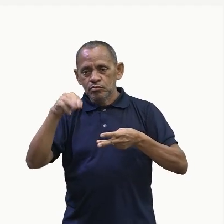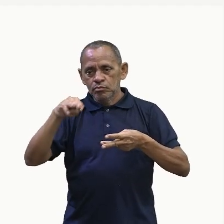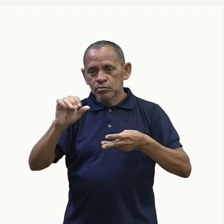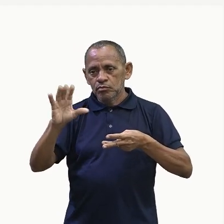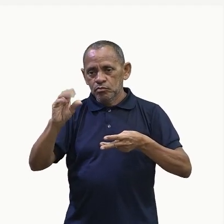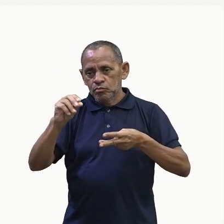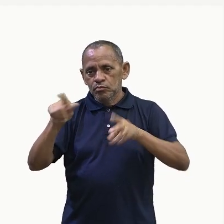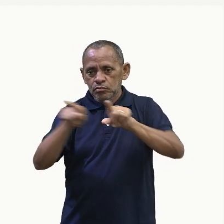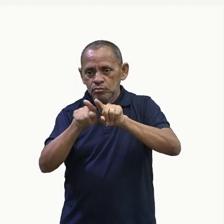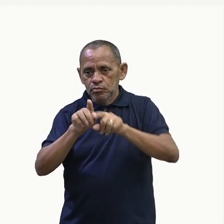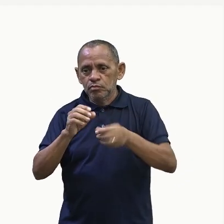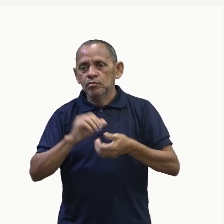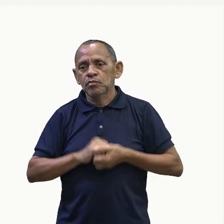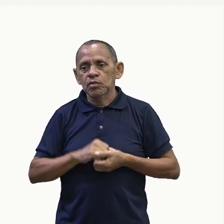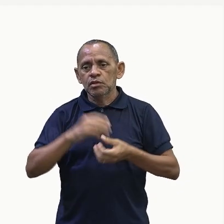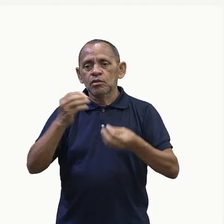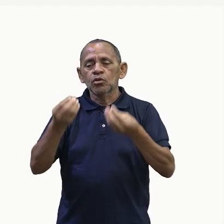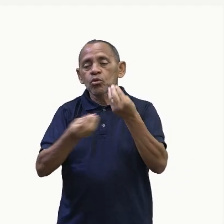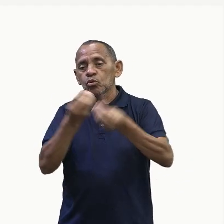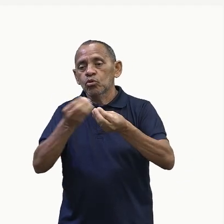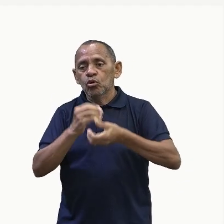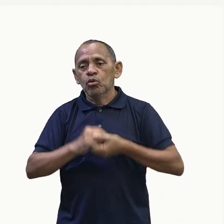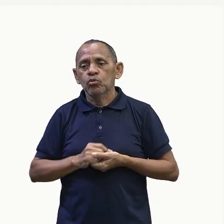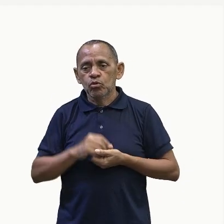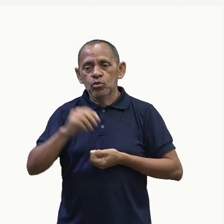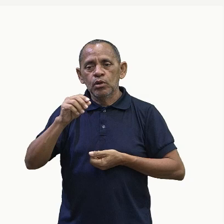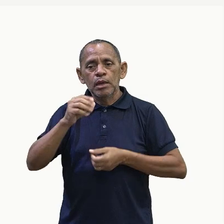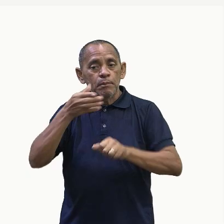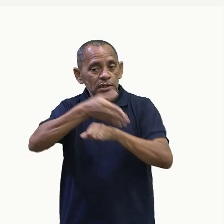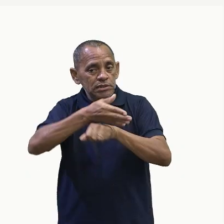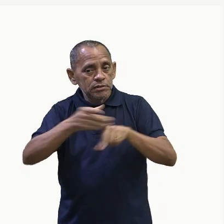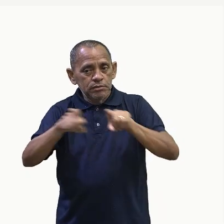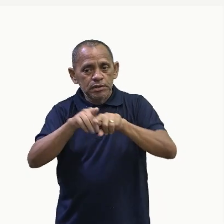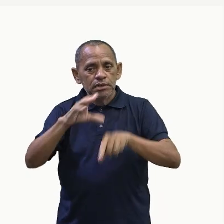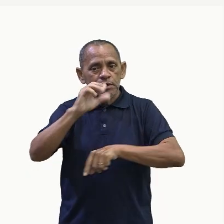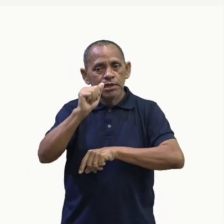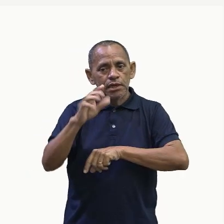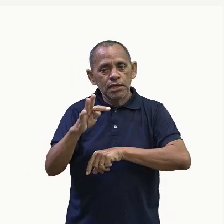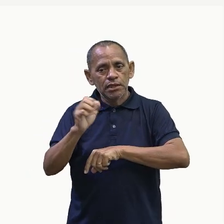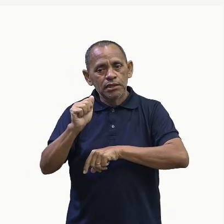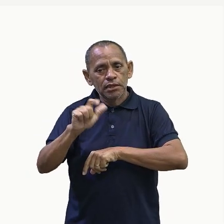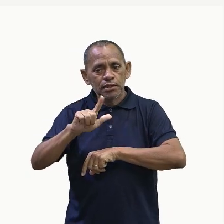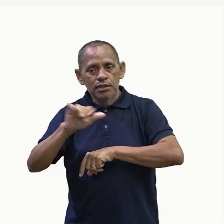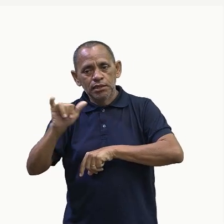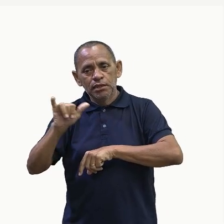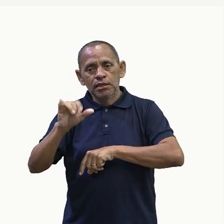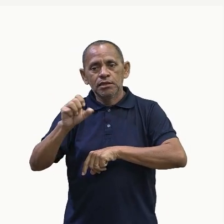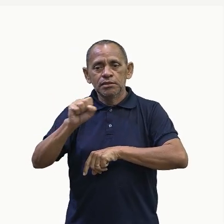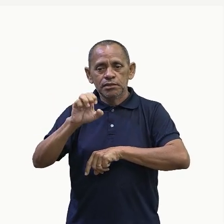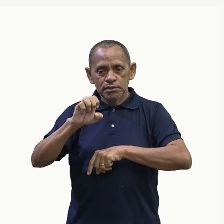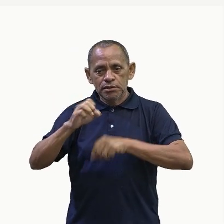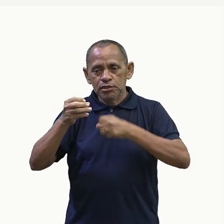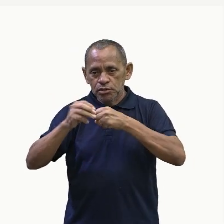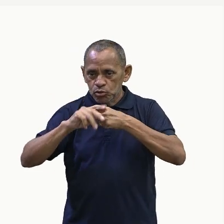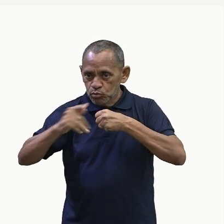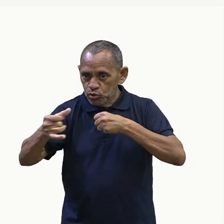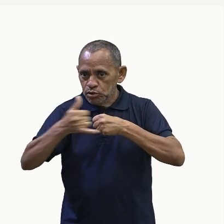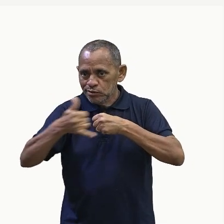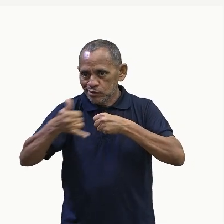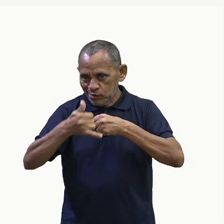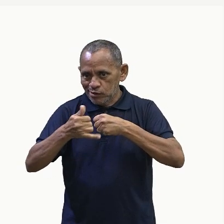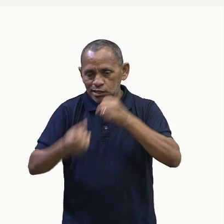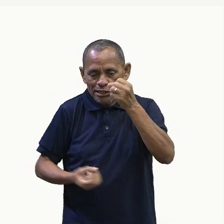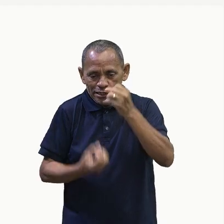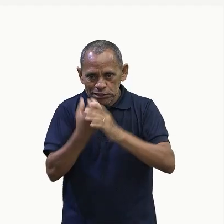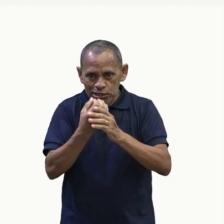da catálise que une os aminoácidos, né? E formando as proteínas,